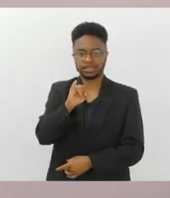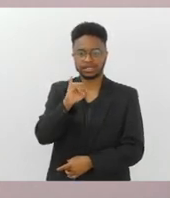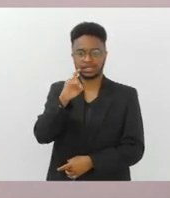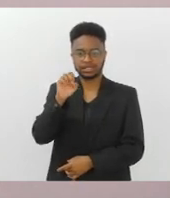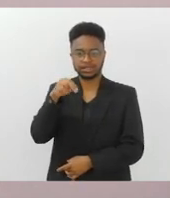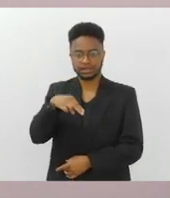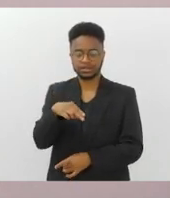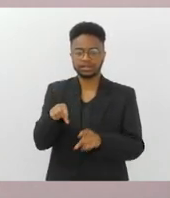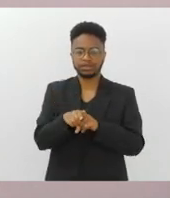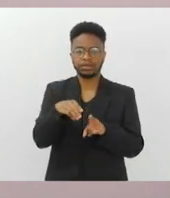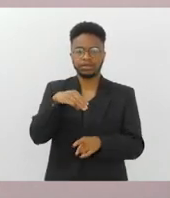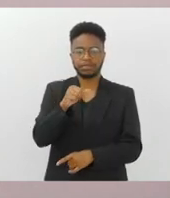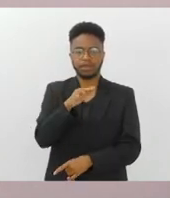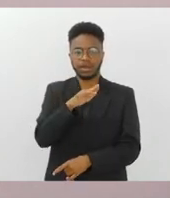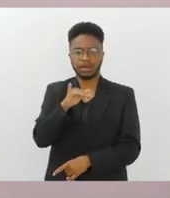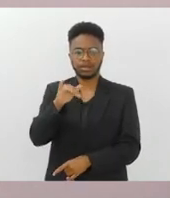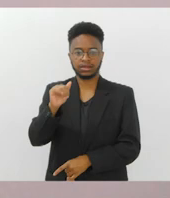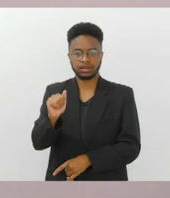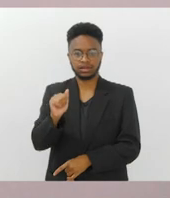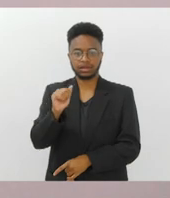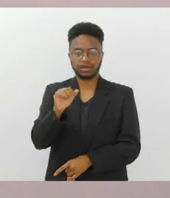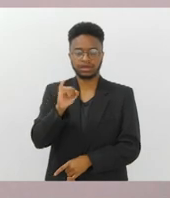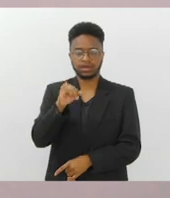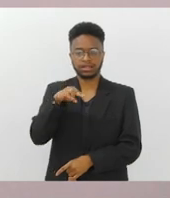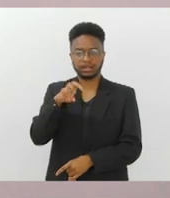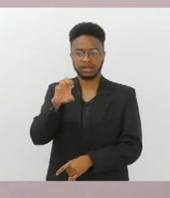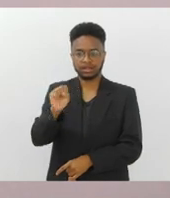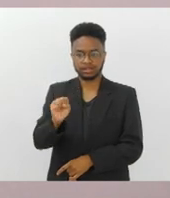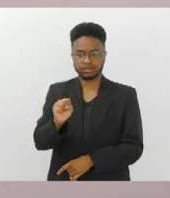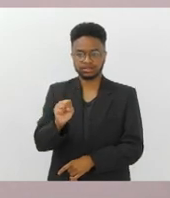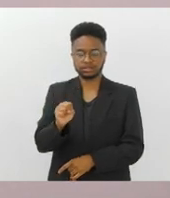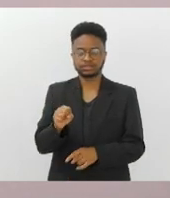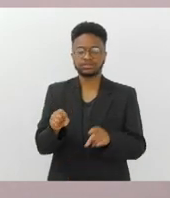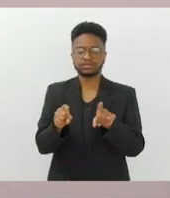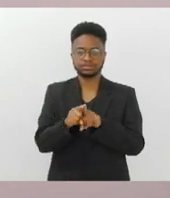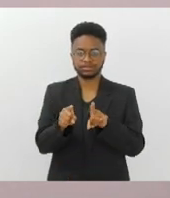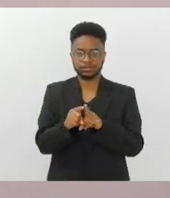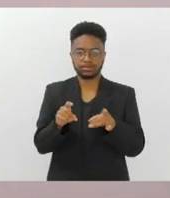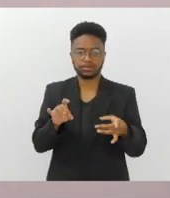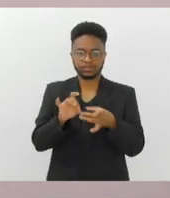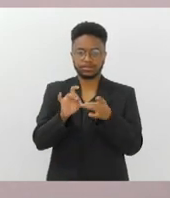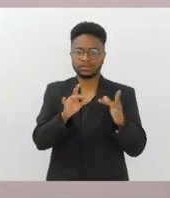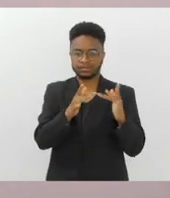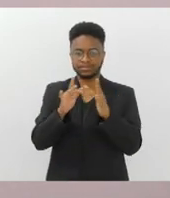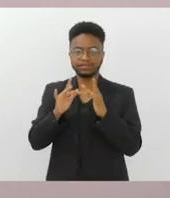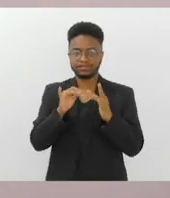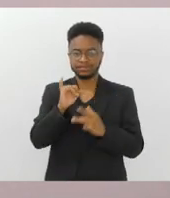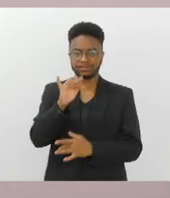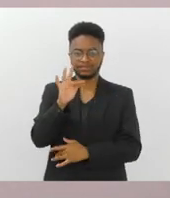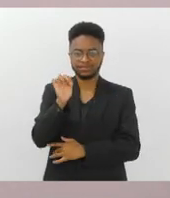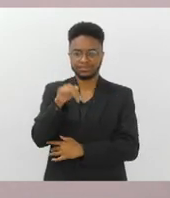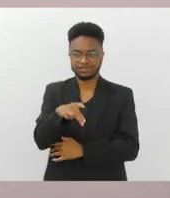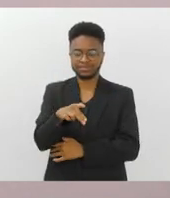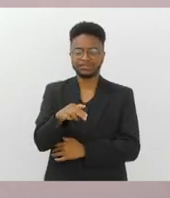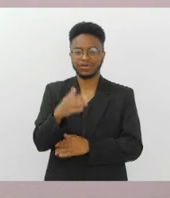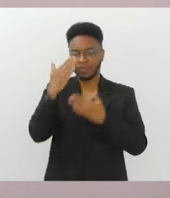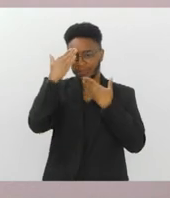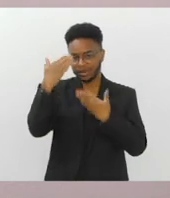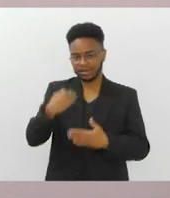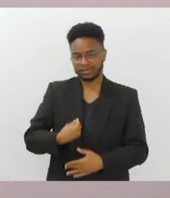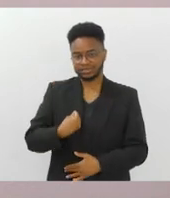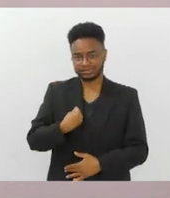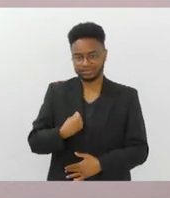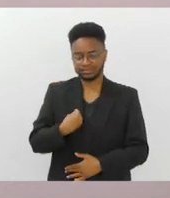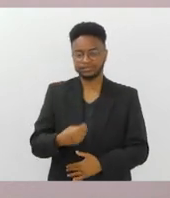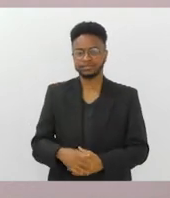A Maria Inês Couto, que é coordenadora nacional da rede IBIFAM, obrigada pela sua presença.